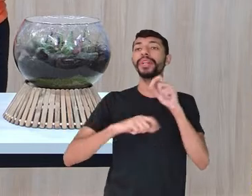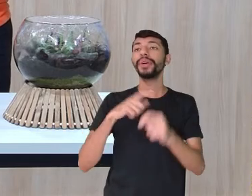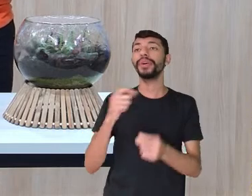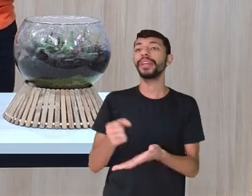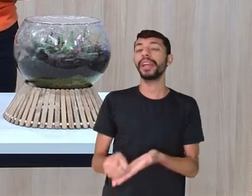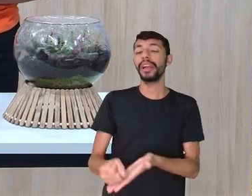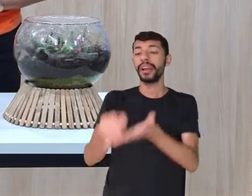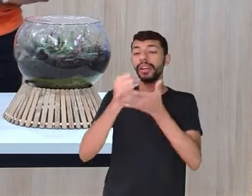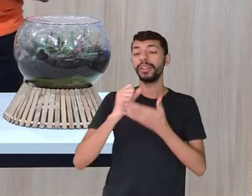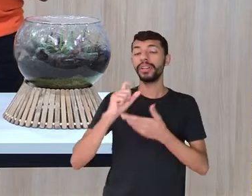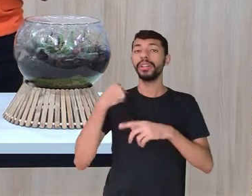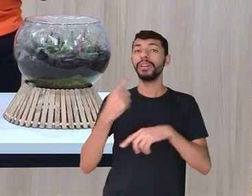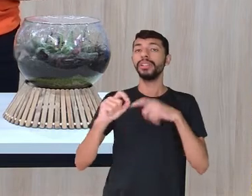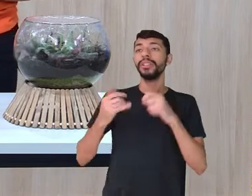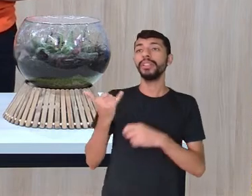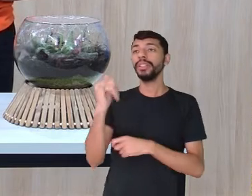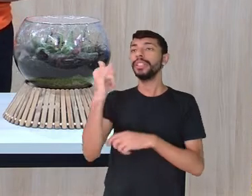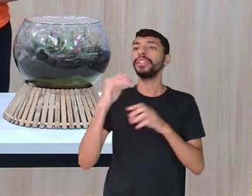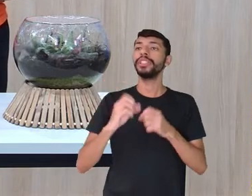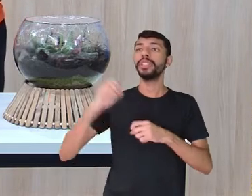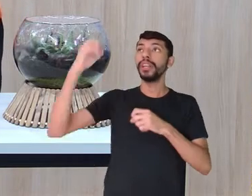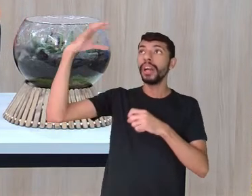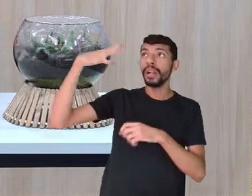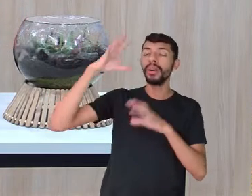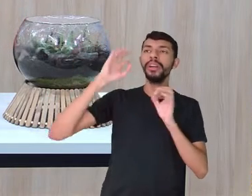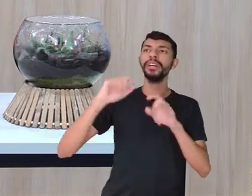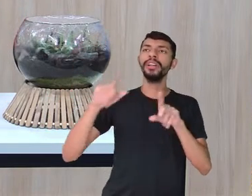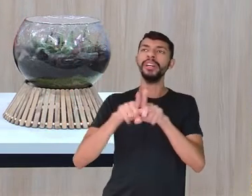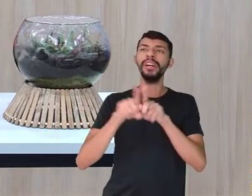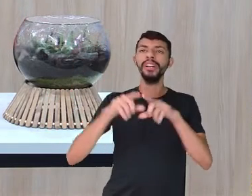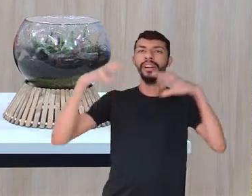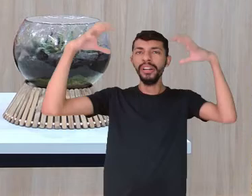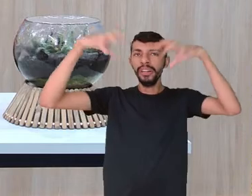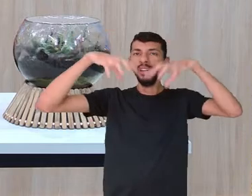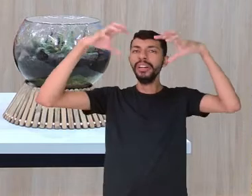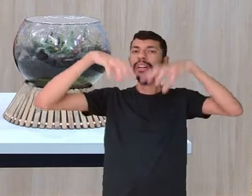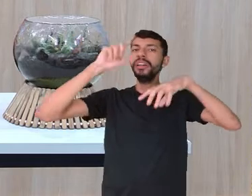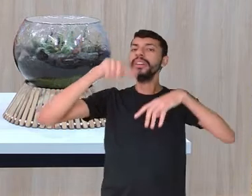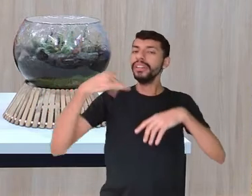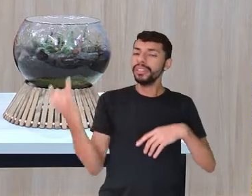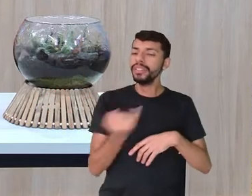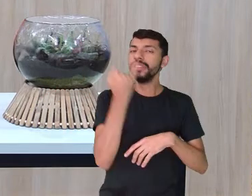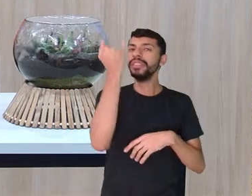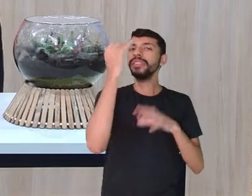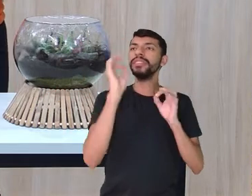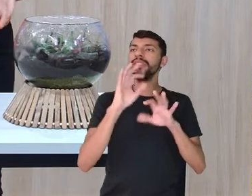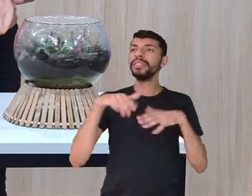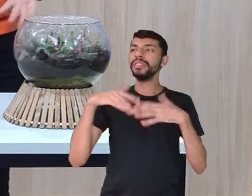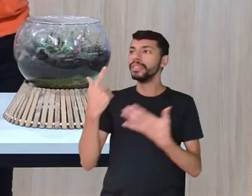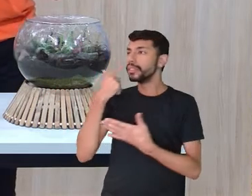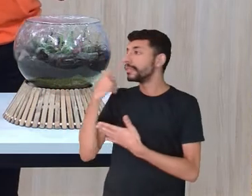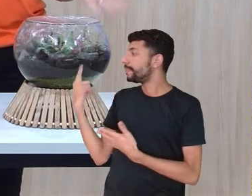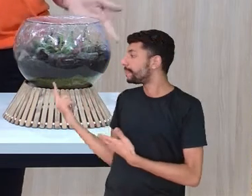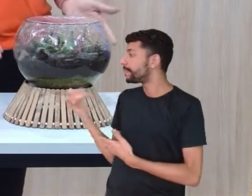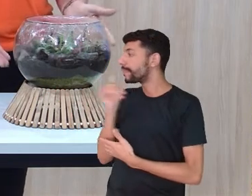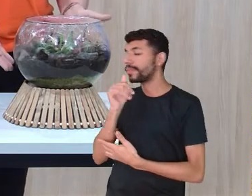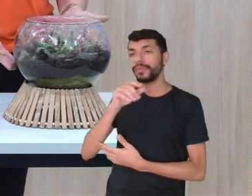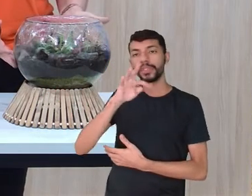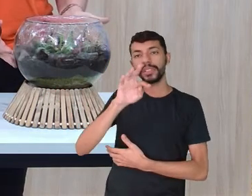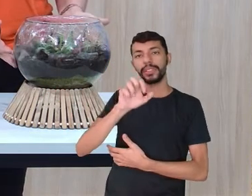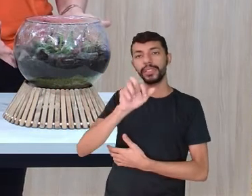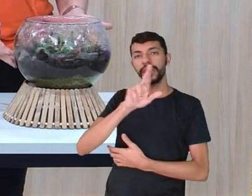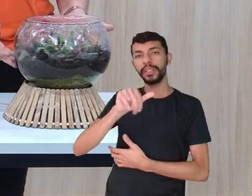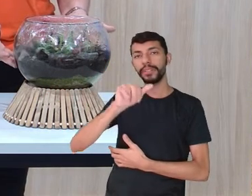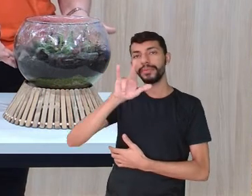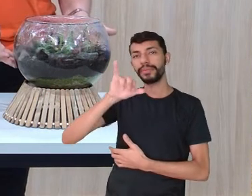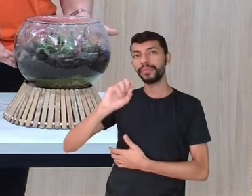traz energia, nos traz luz, né? Aí vem a chuva, que é importante. Então, nesse terrário aqui, nós formamos aqui